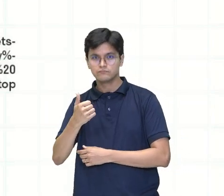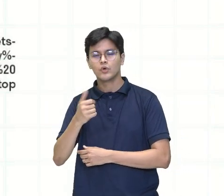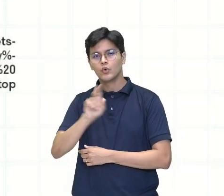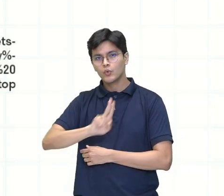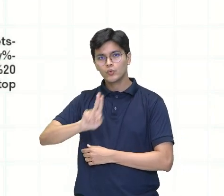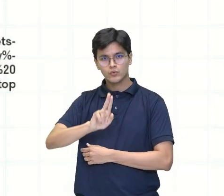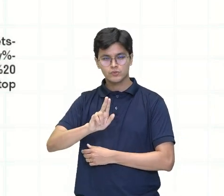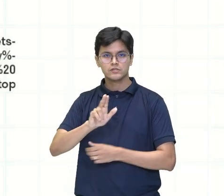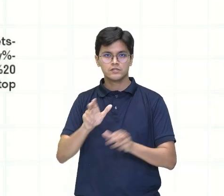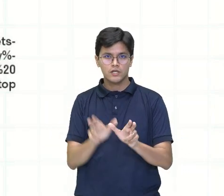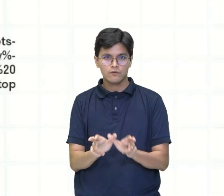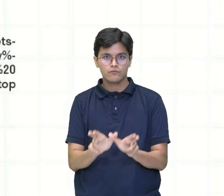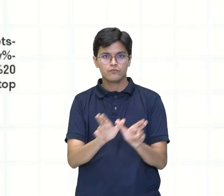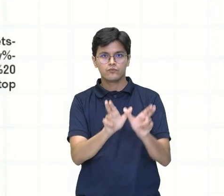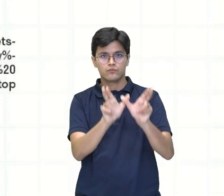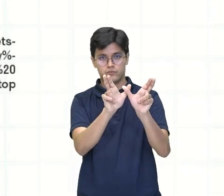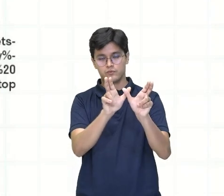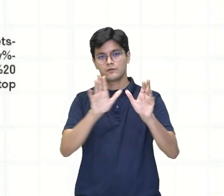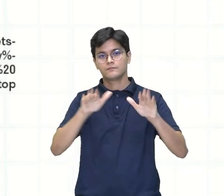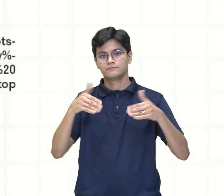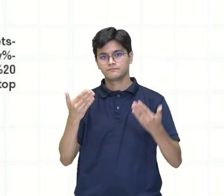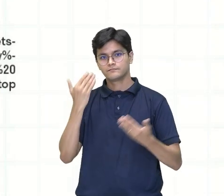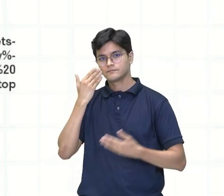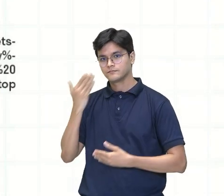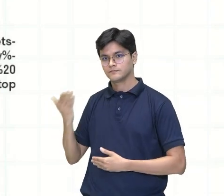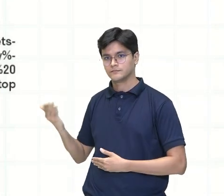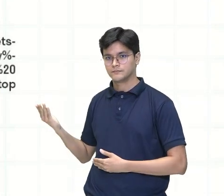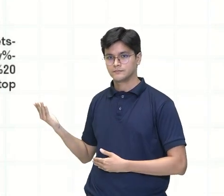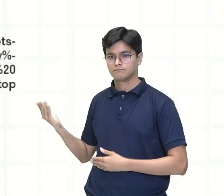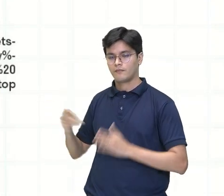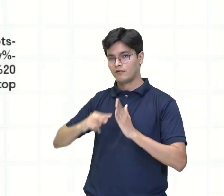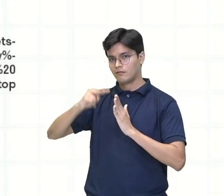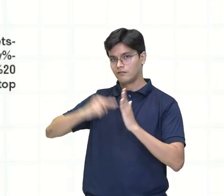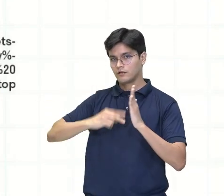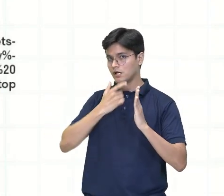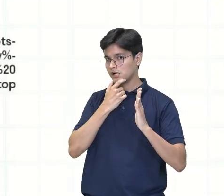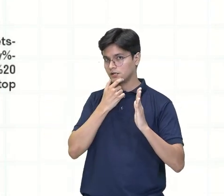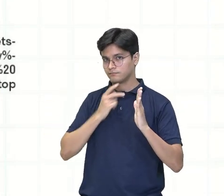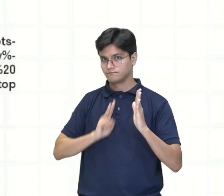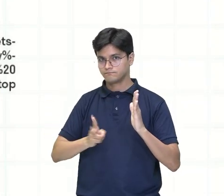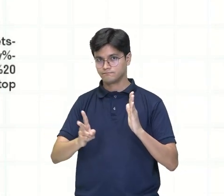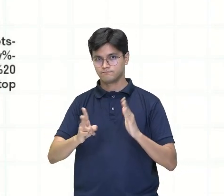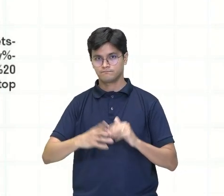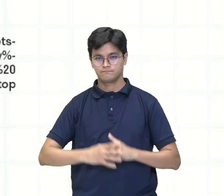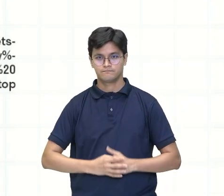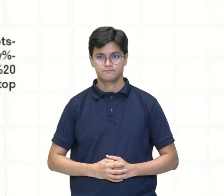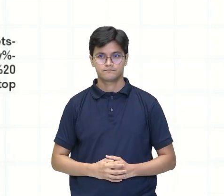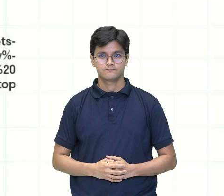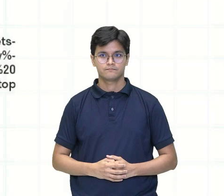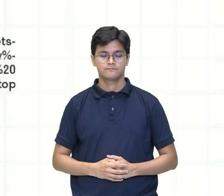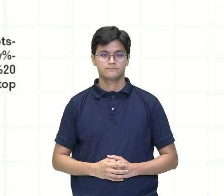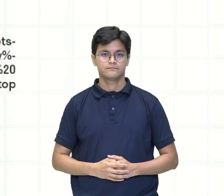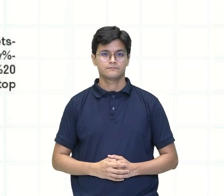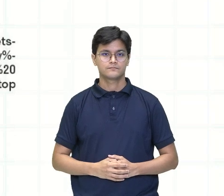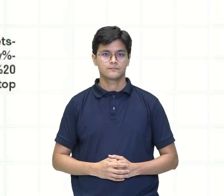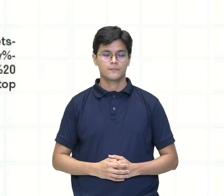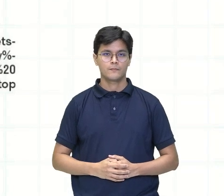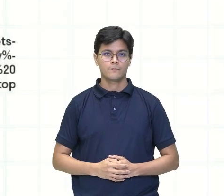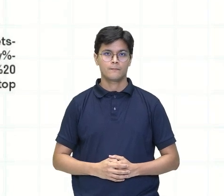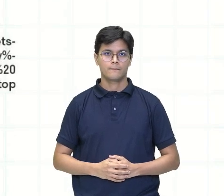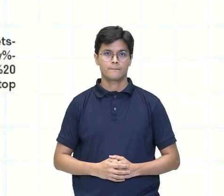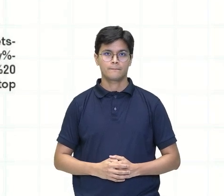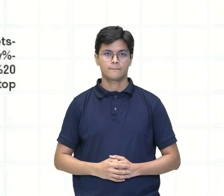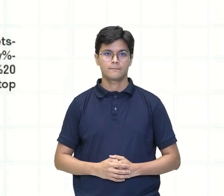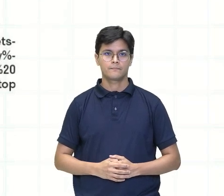satélite. In the event that the user is not able to make the call themselves. Então, no caso do quê?